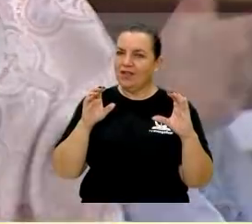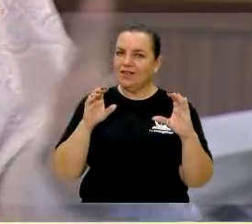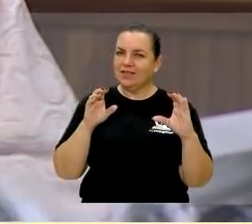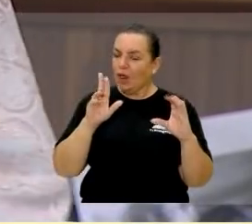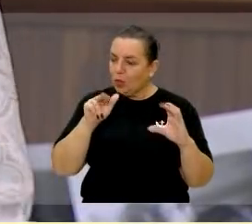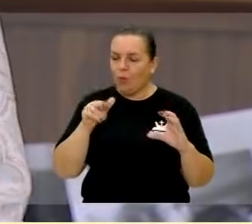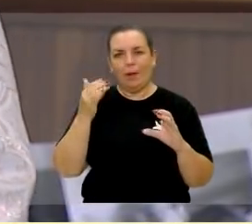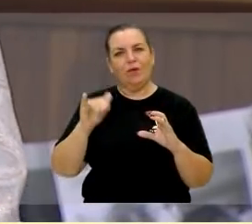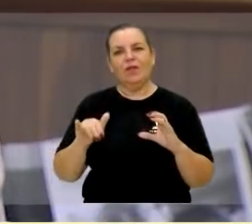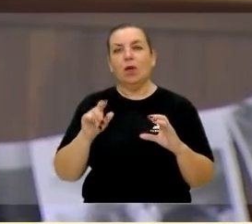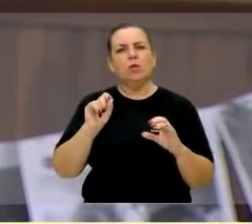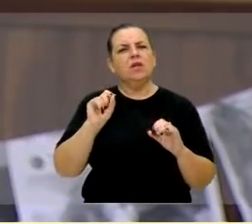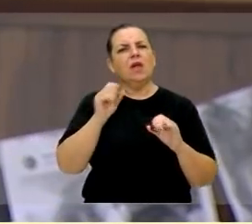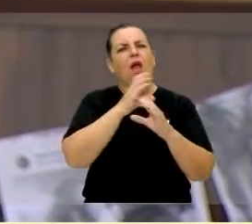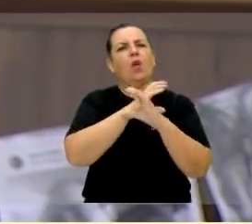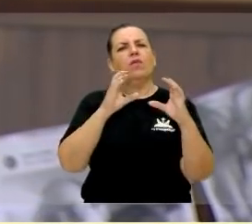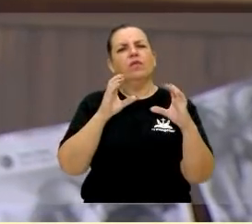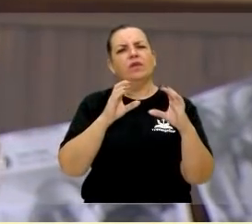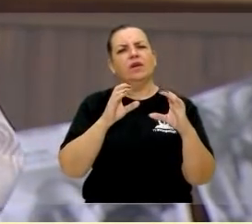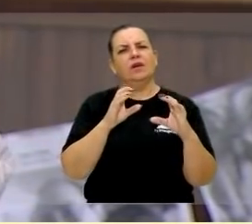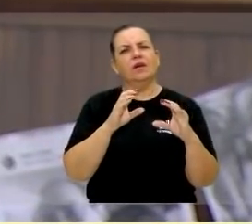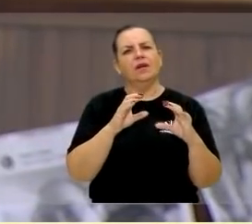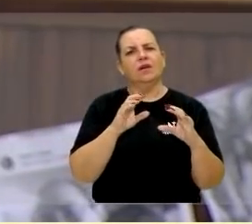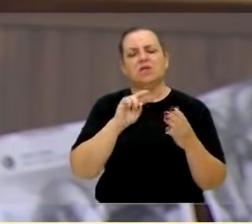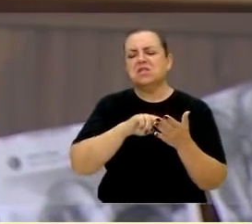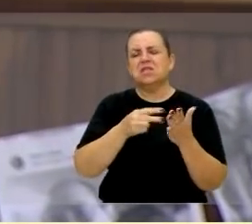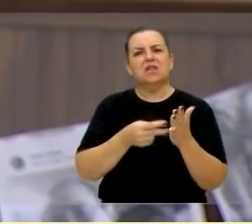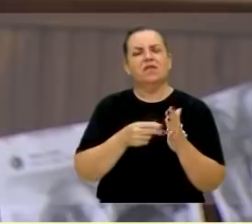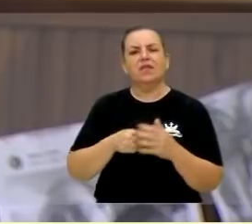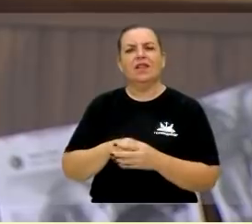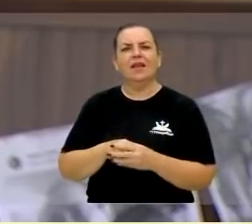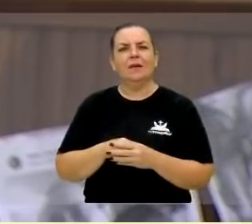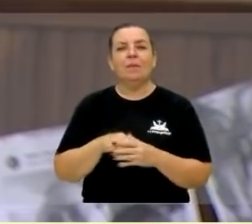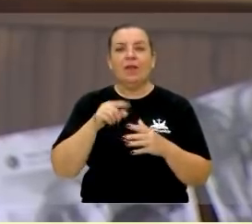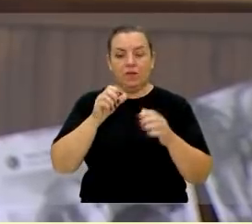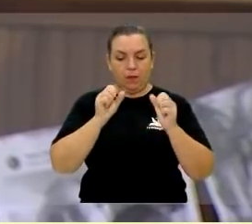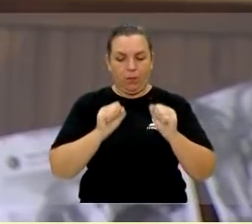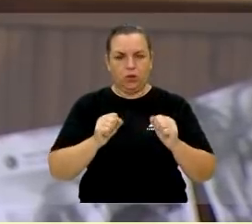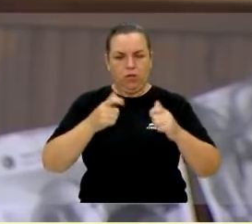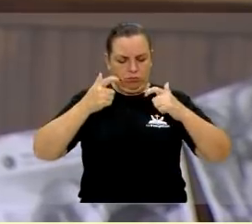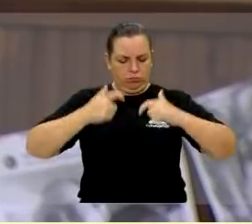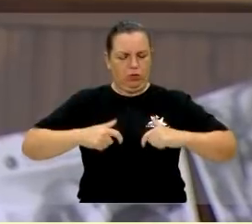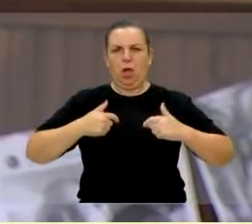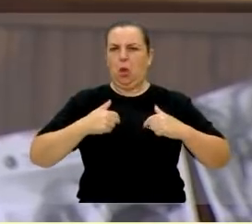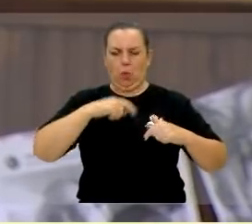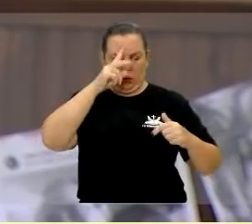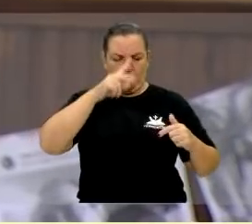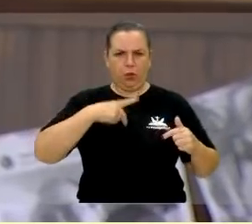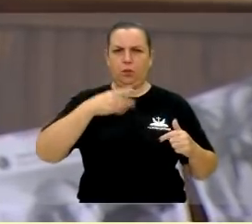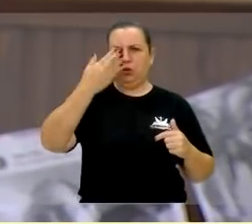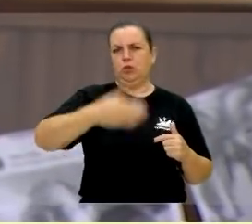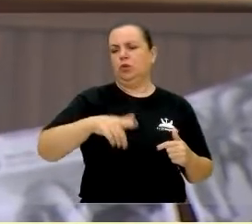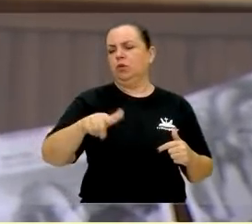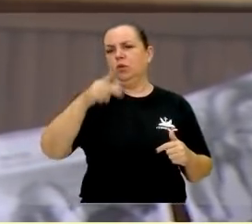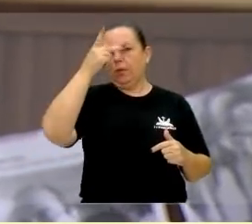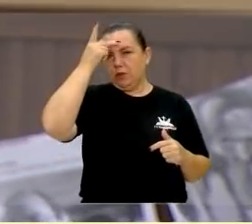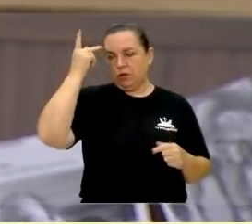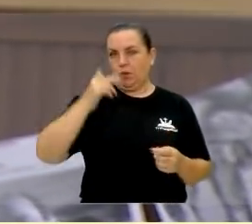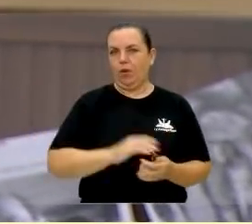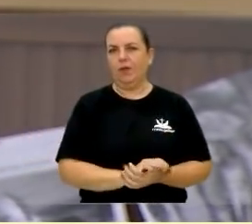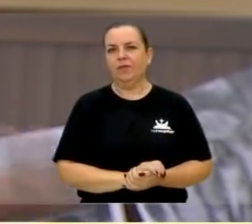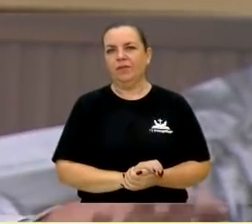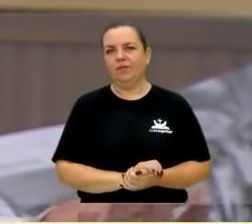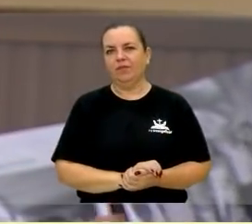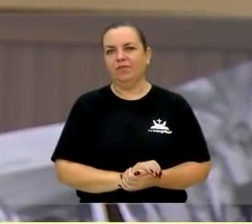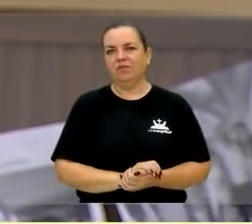O que é confiar? É você poder ser você mesmo diante do outro,